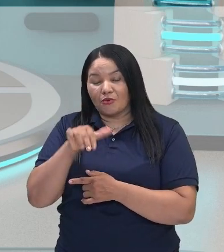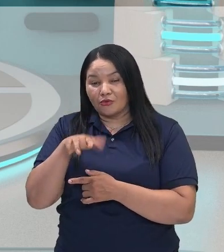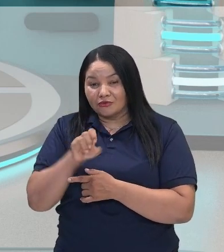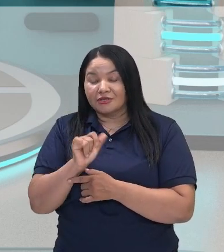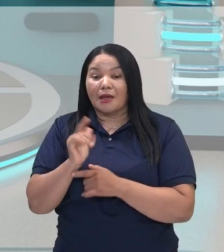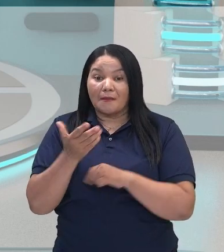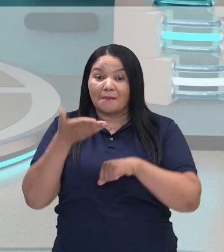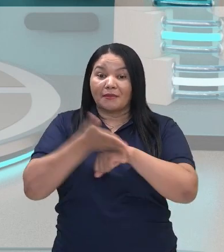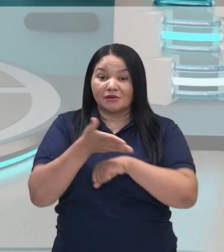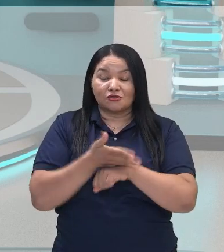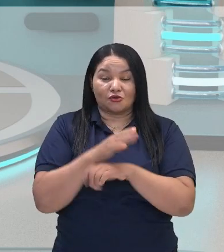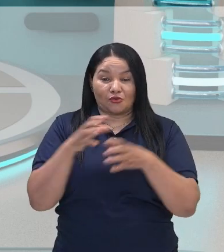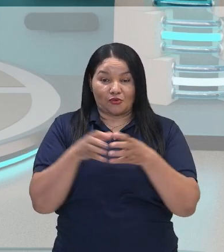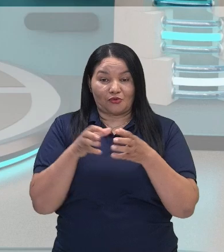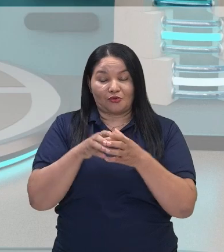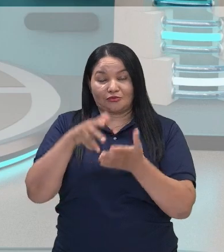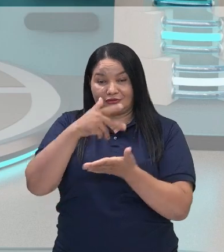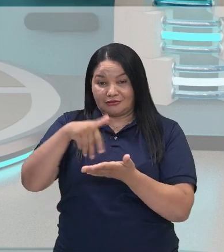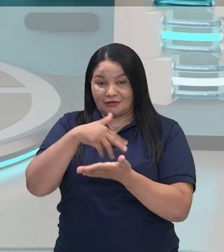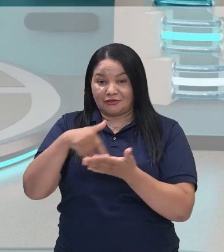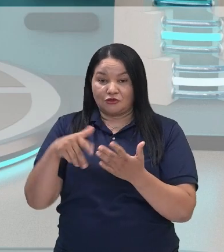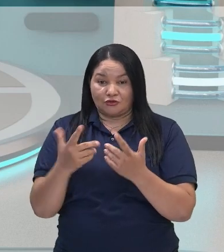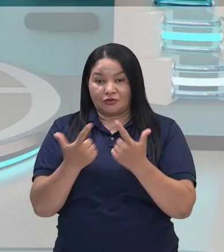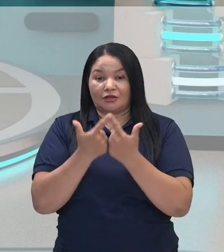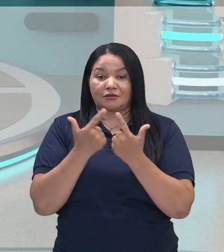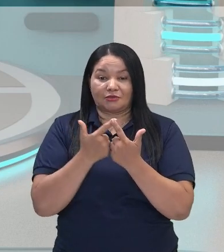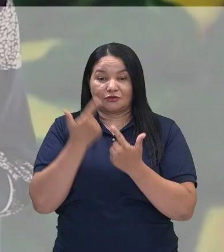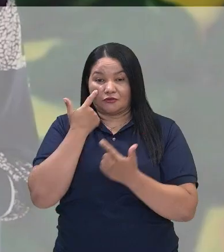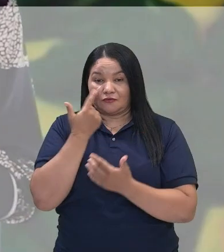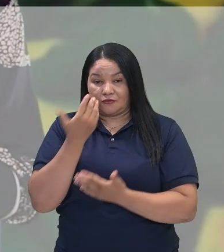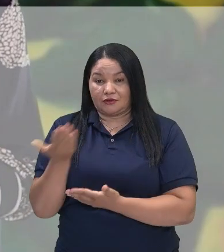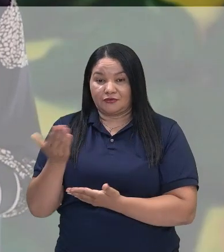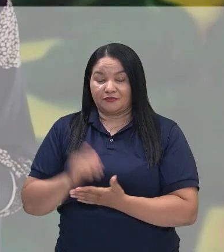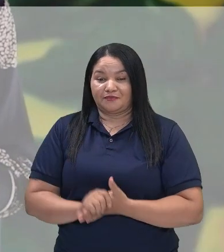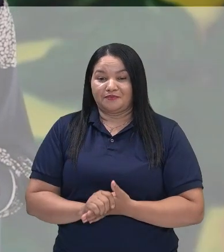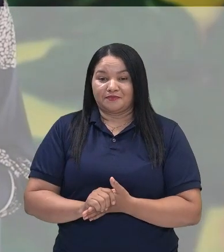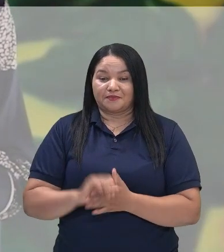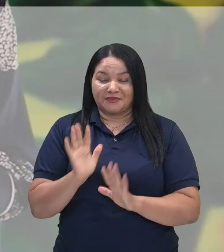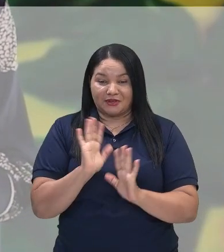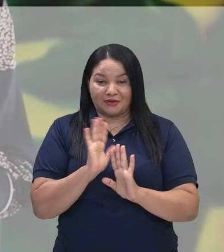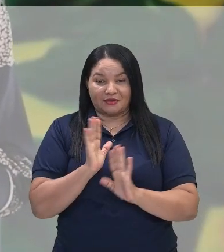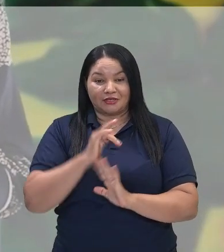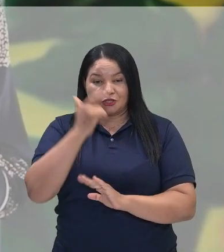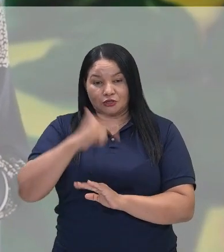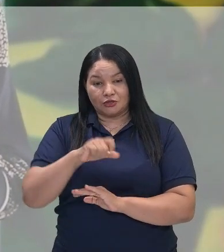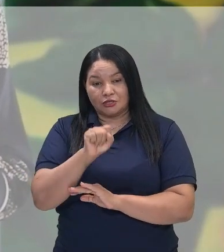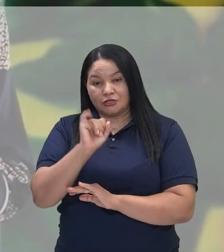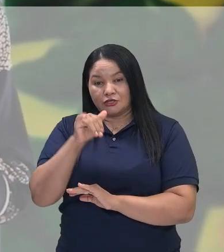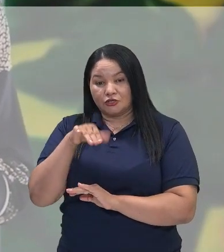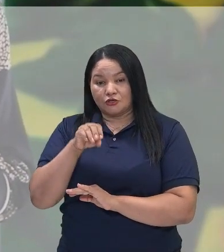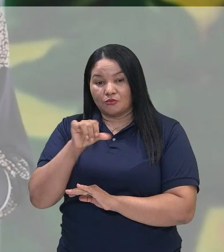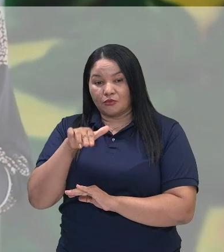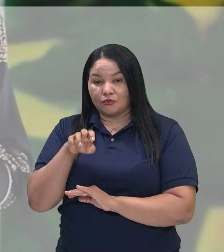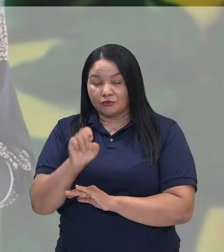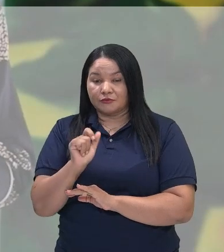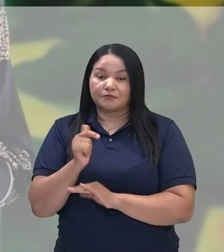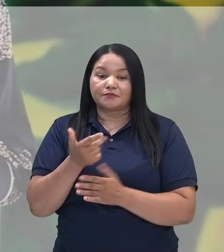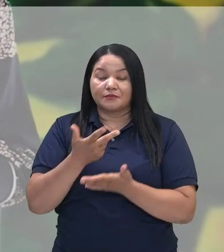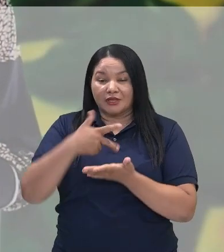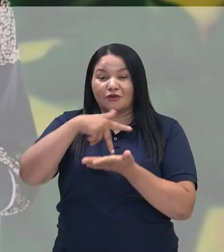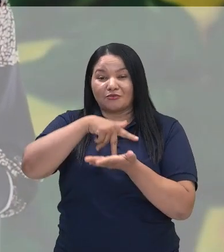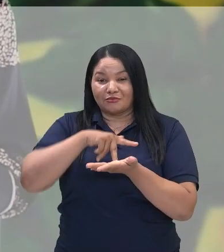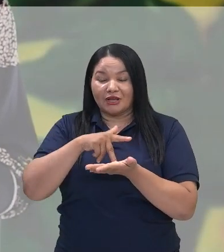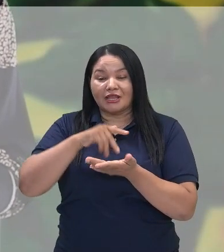desse grupo de dança do Teatro Amazonas. Vamos ver? Olá, sou Simone Picanso, inspetora do Balé Folclórico do